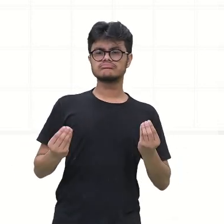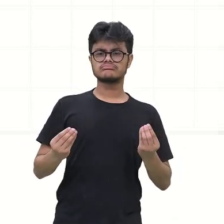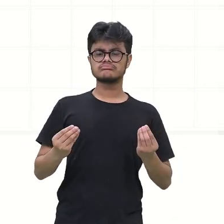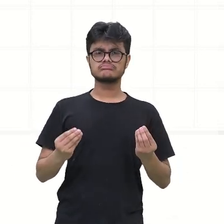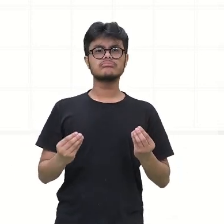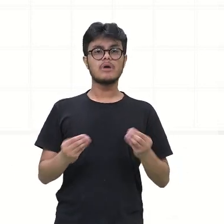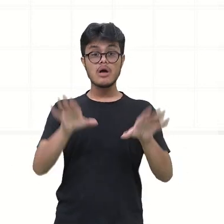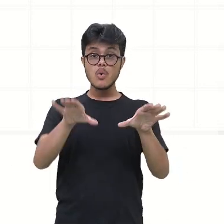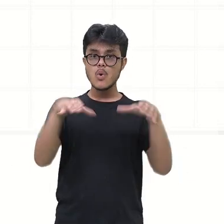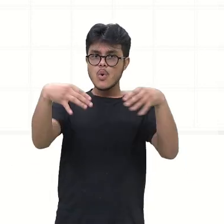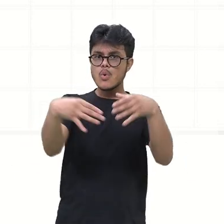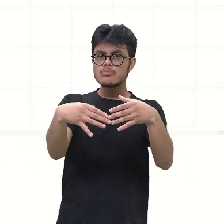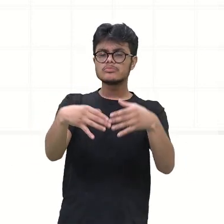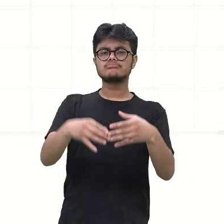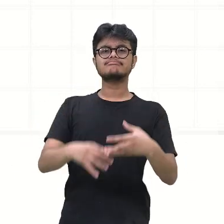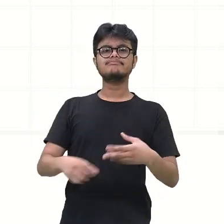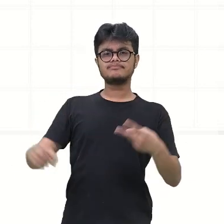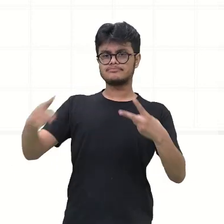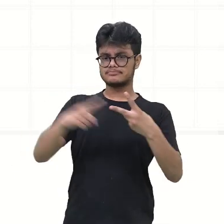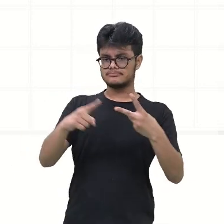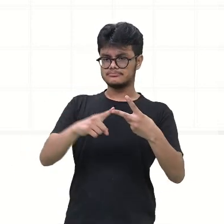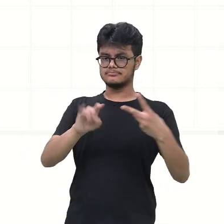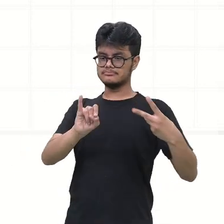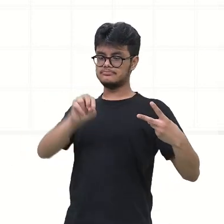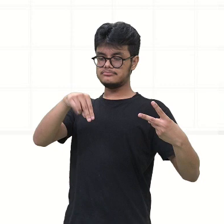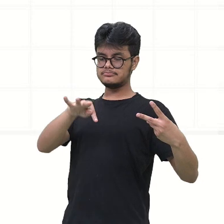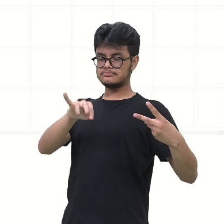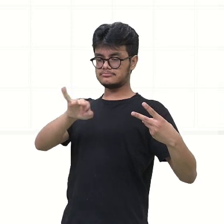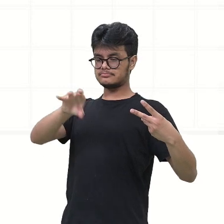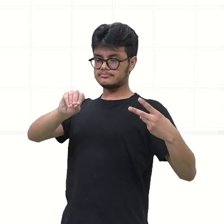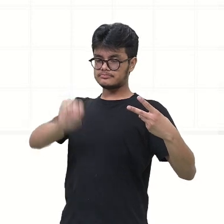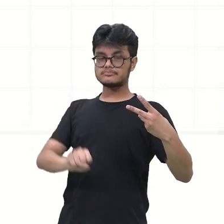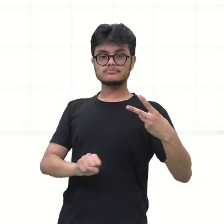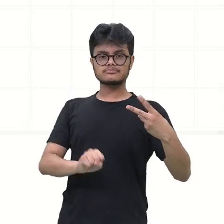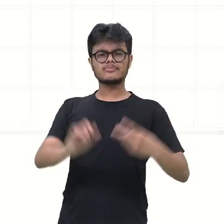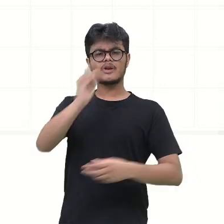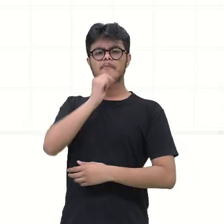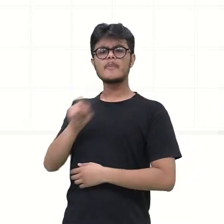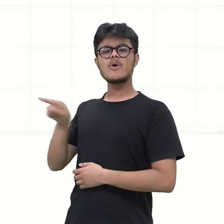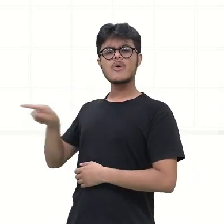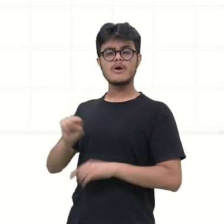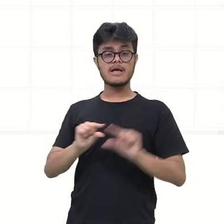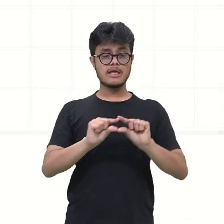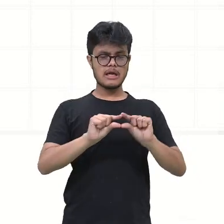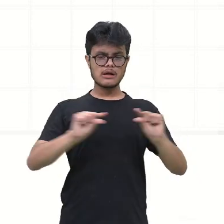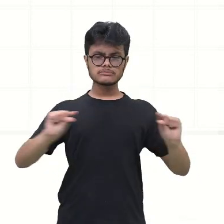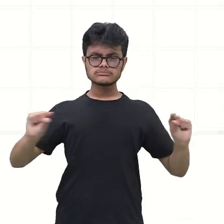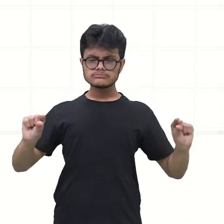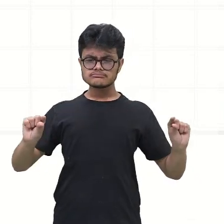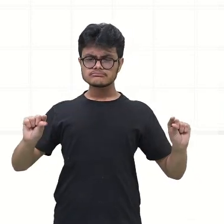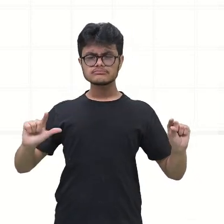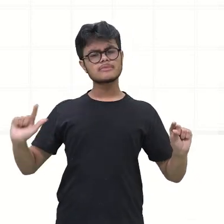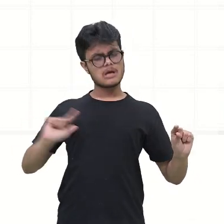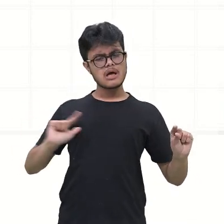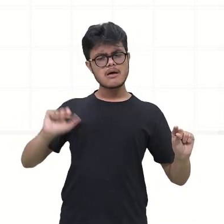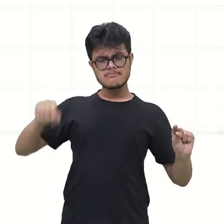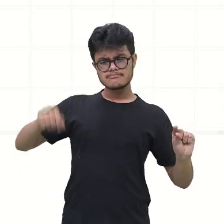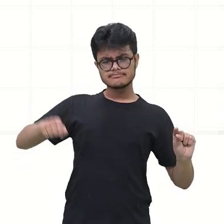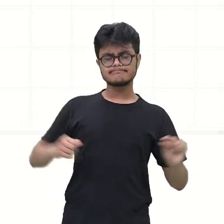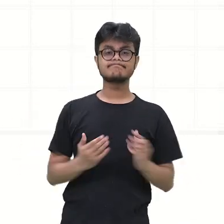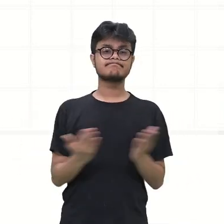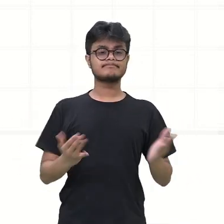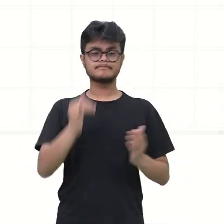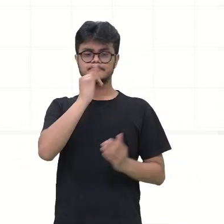inteiros. Por exemplo, se eu tenho aqui uma reta, certo? E aí, a partir dessa reta, eu vou